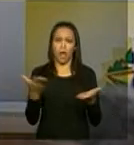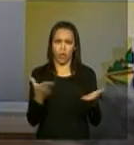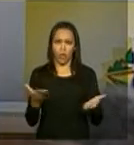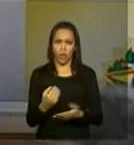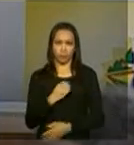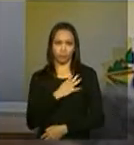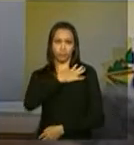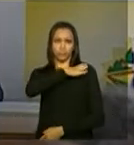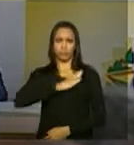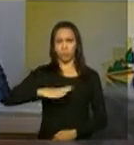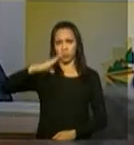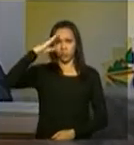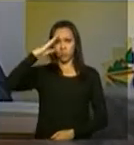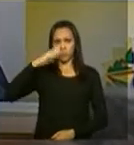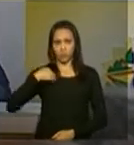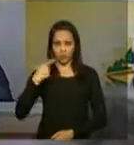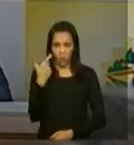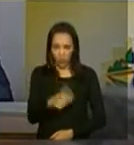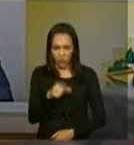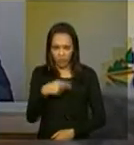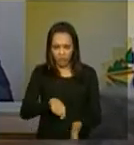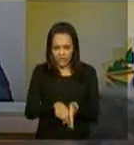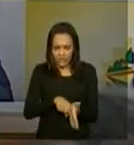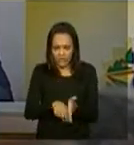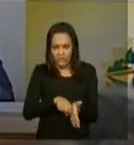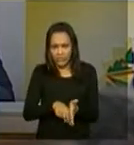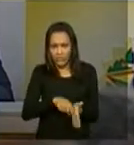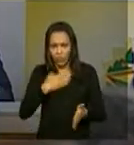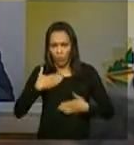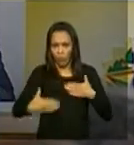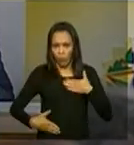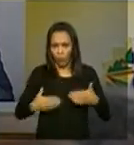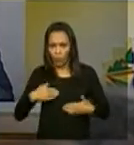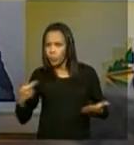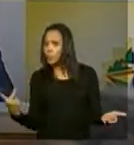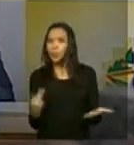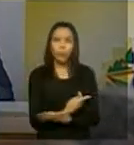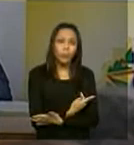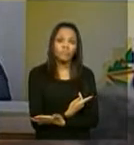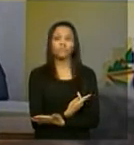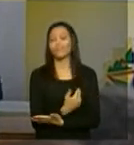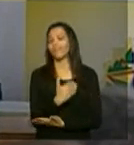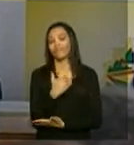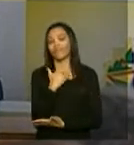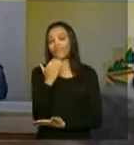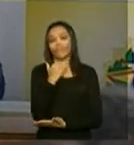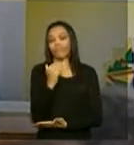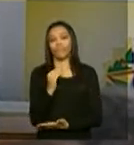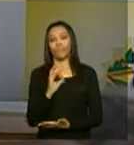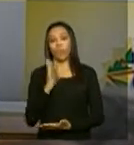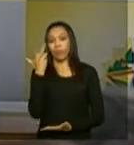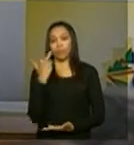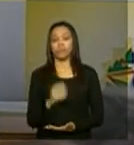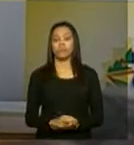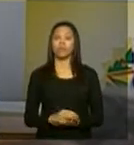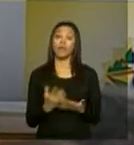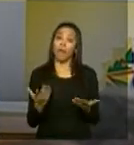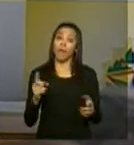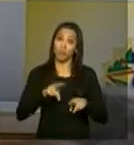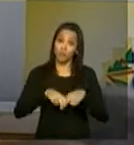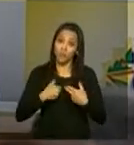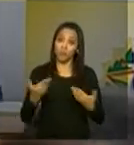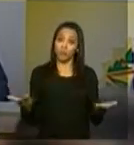investigação e de resgate da memória da justiça e da verdade então é com estas palavras que eu quero abrir